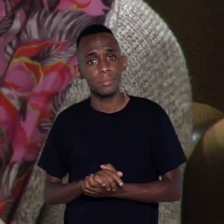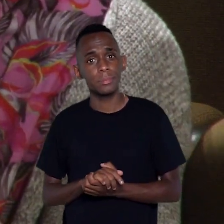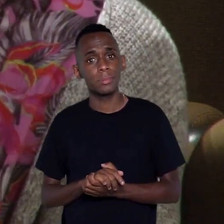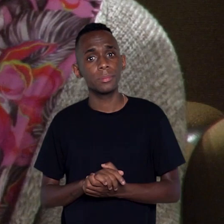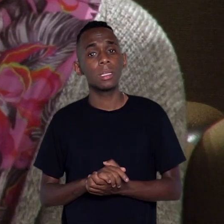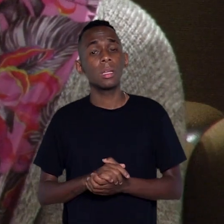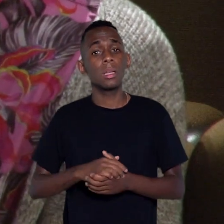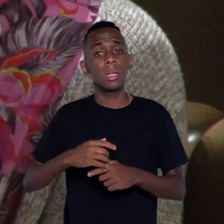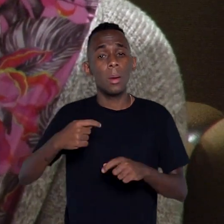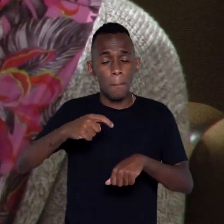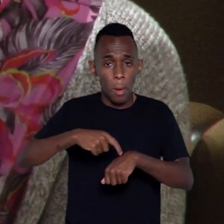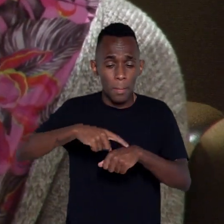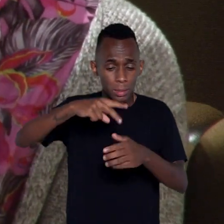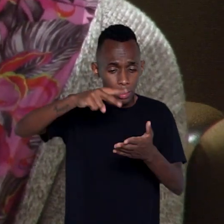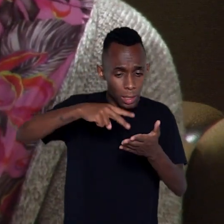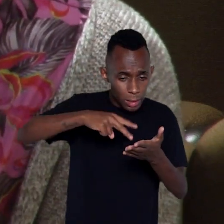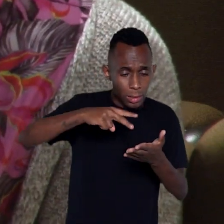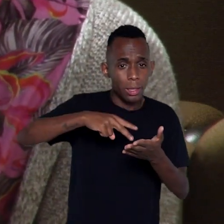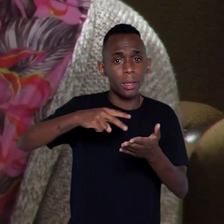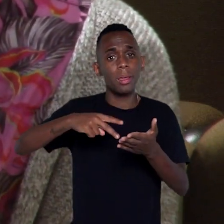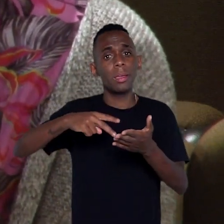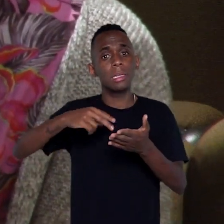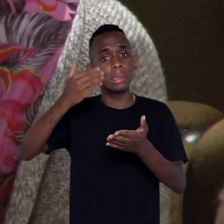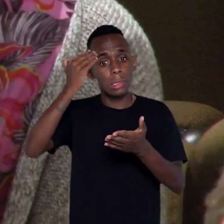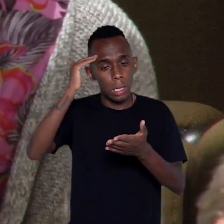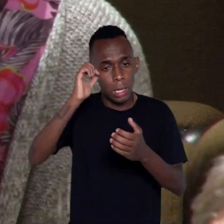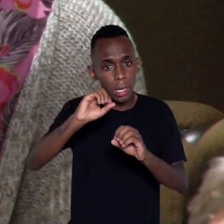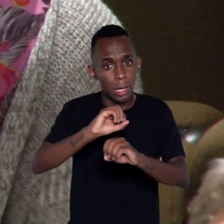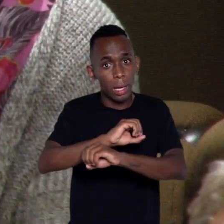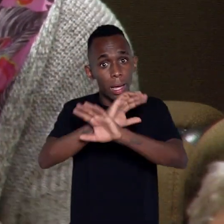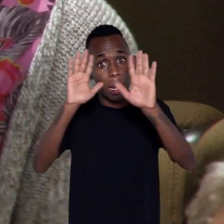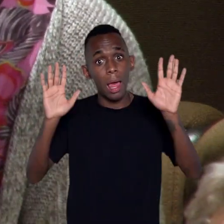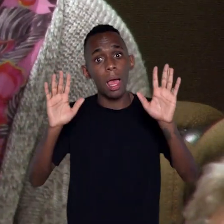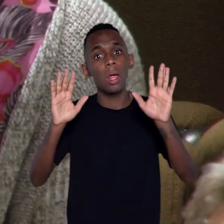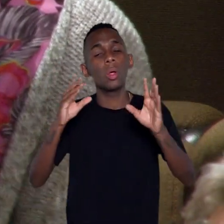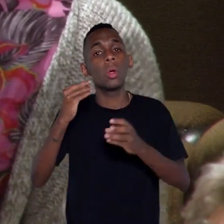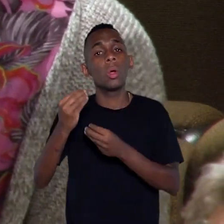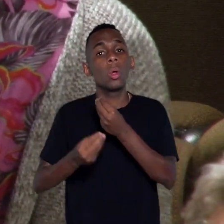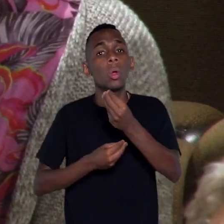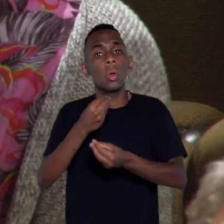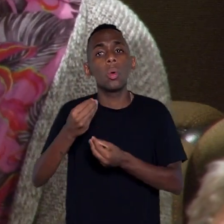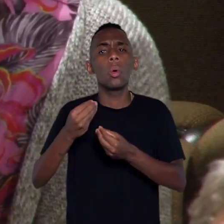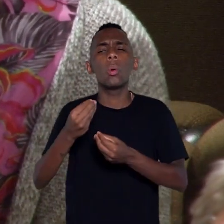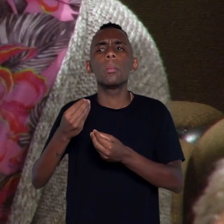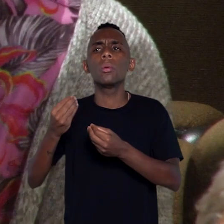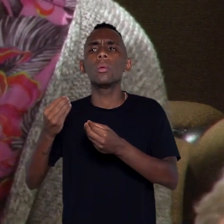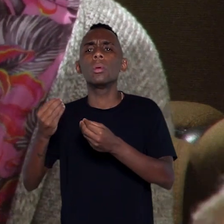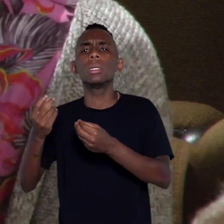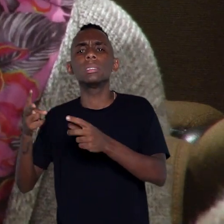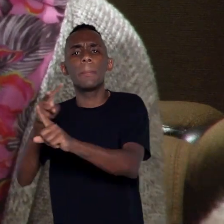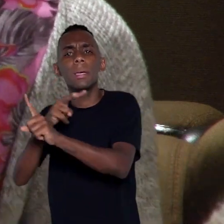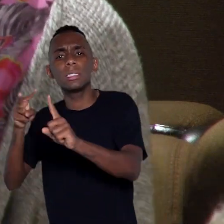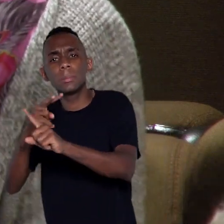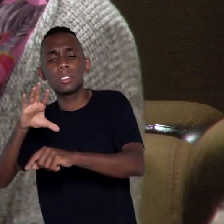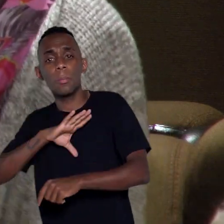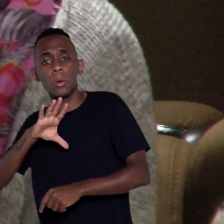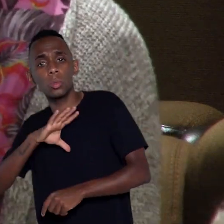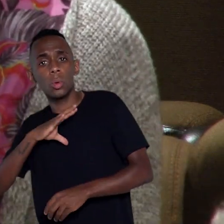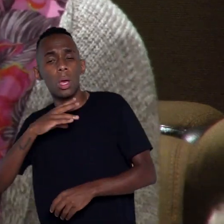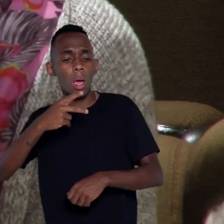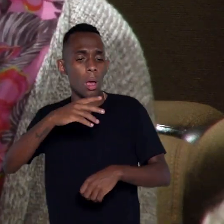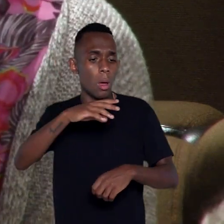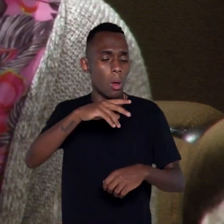assim, na leitura e na compreensão da sua obra, né? E como essa recepção que se deu lá e depois que se deu aqui, como é que você